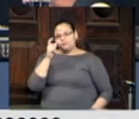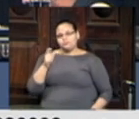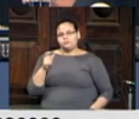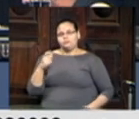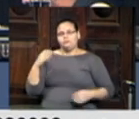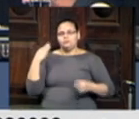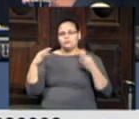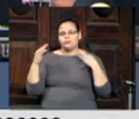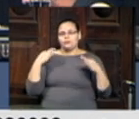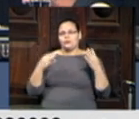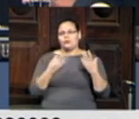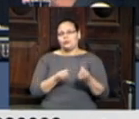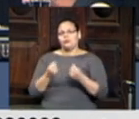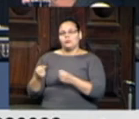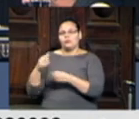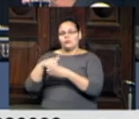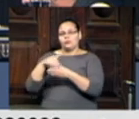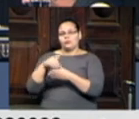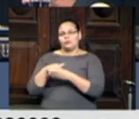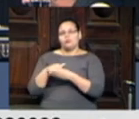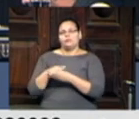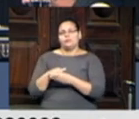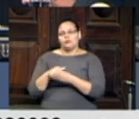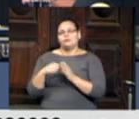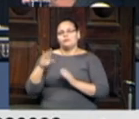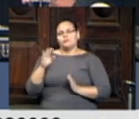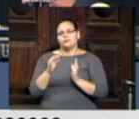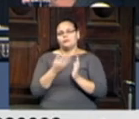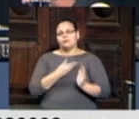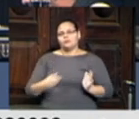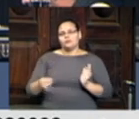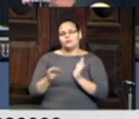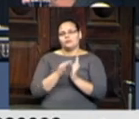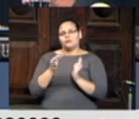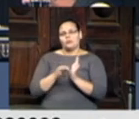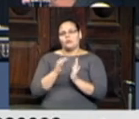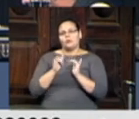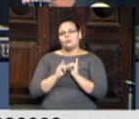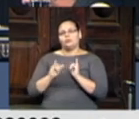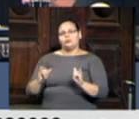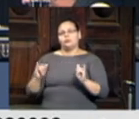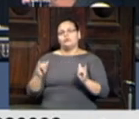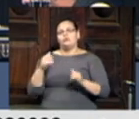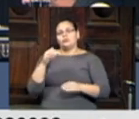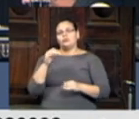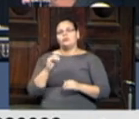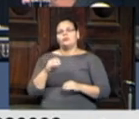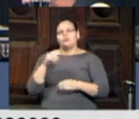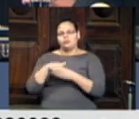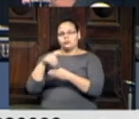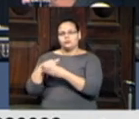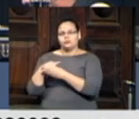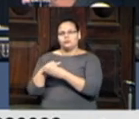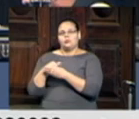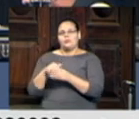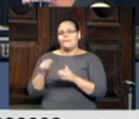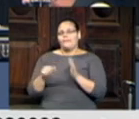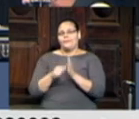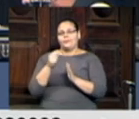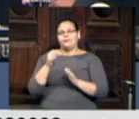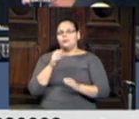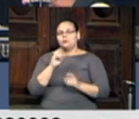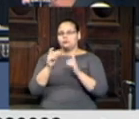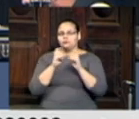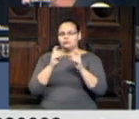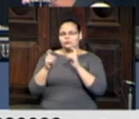os senhores que aprovam permaneçam como estão. Aprovado, vai autógrafo. Anuncio. Em votação, em primeira